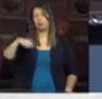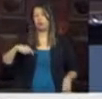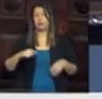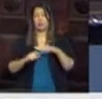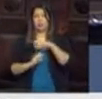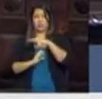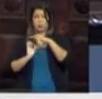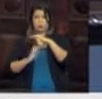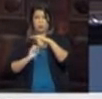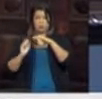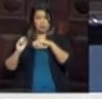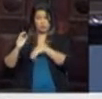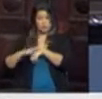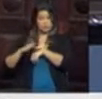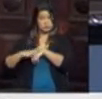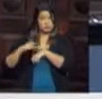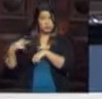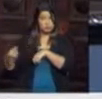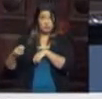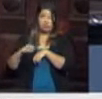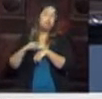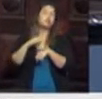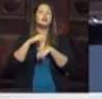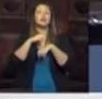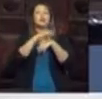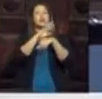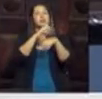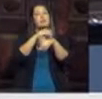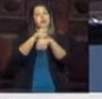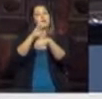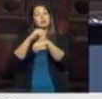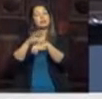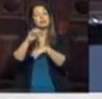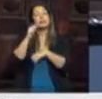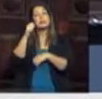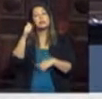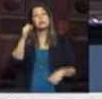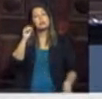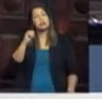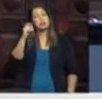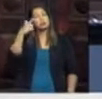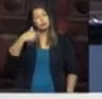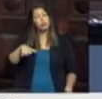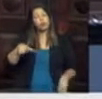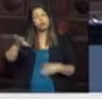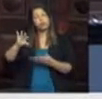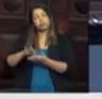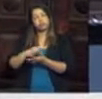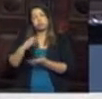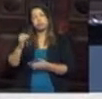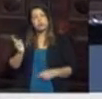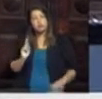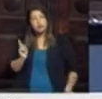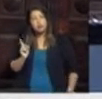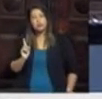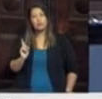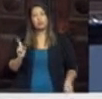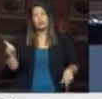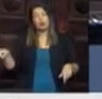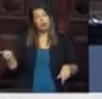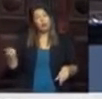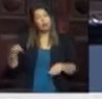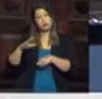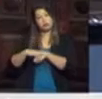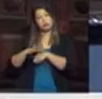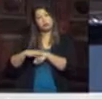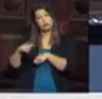que exportam não foram demandadas, que elas têm que fornecer esses dados. Né?